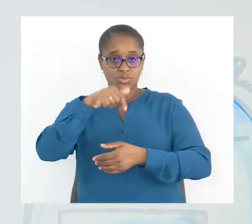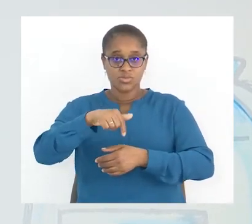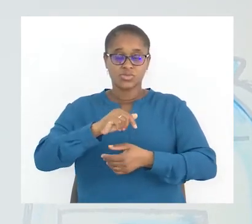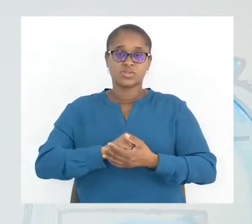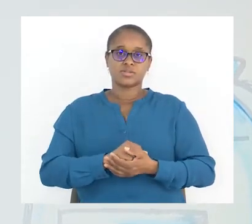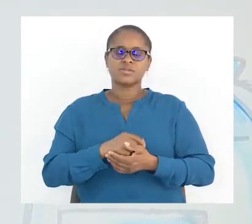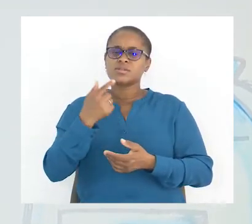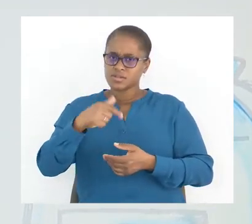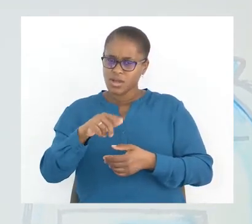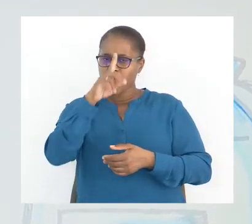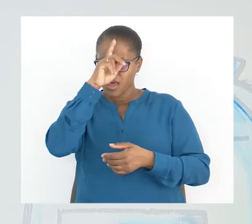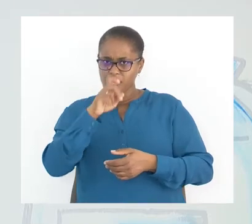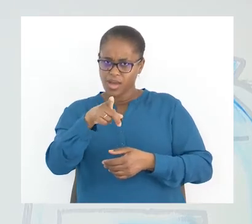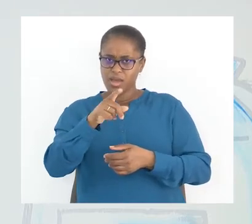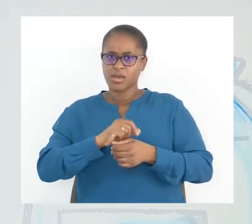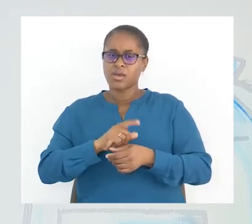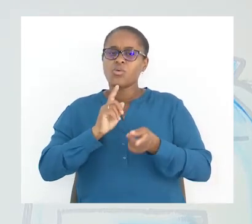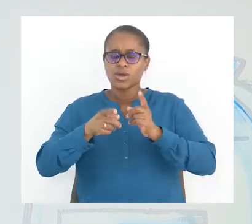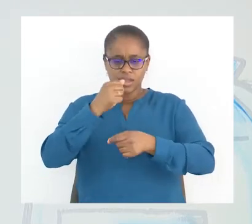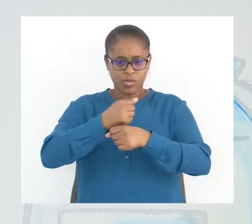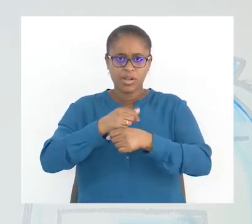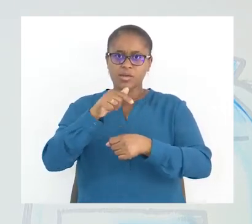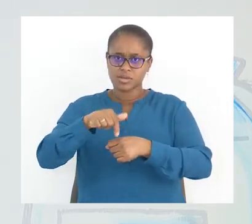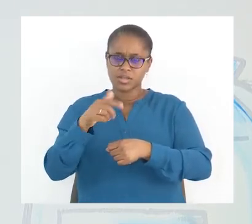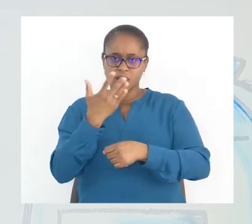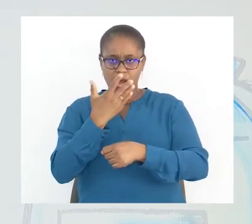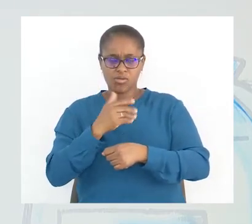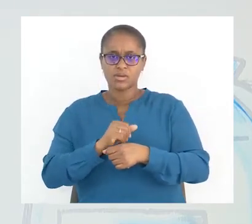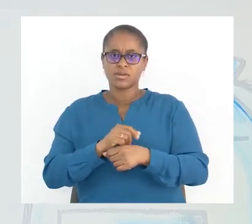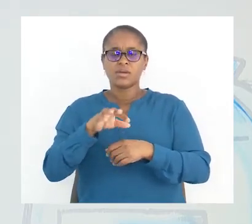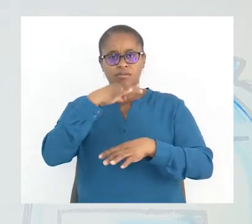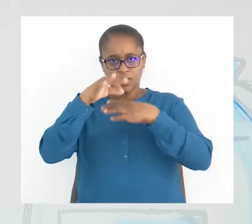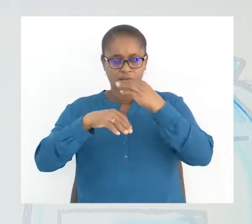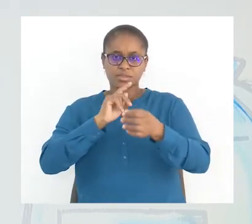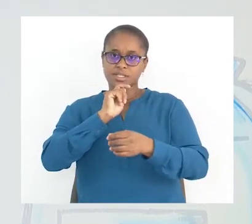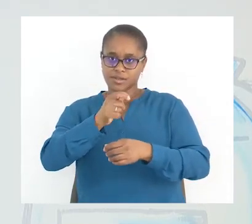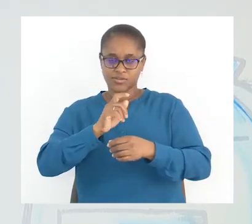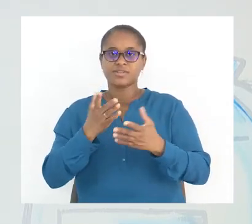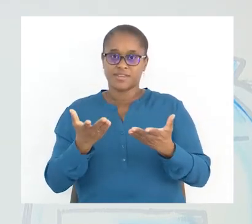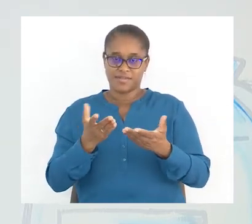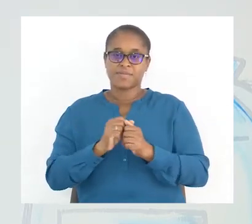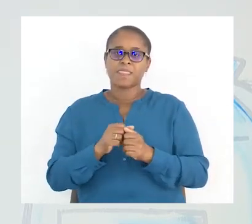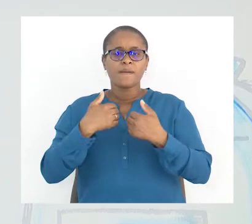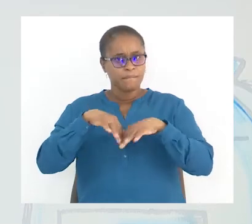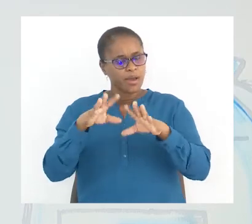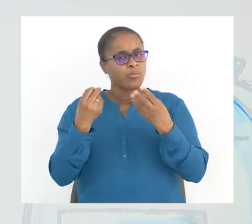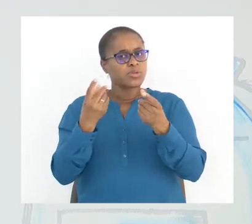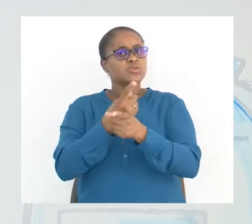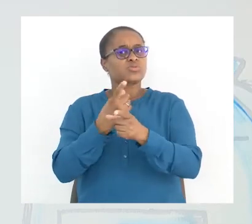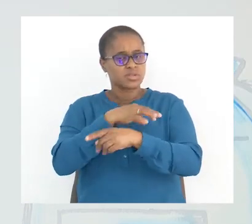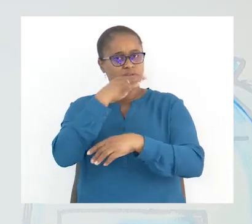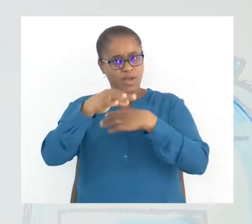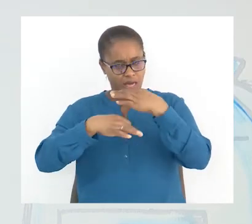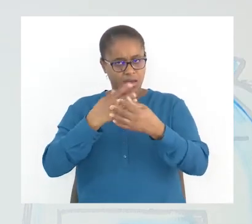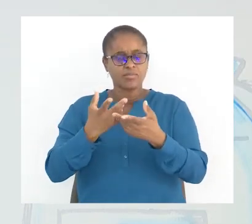hoje. Estão a lembrar daquilo que vimos ao longo desta aula? Falamos da entrevista, não é? Mas há muito mais que nós falamos.